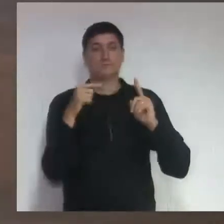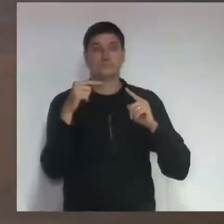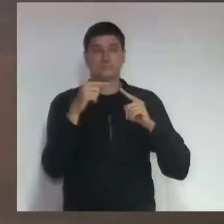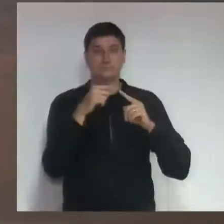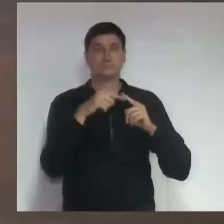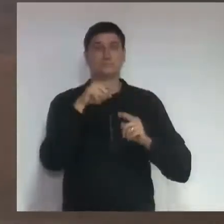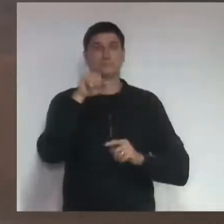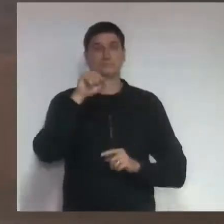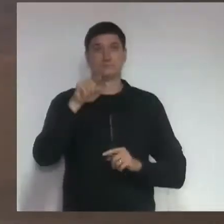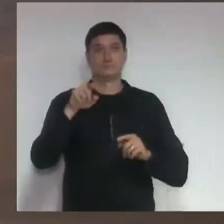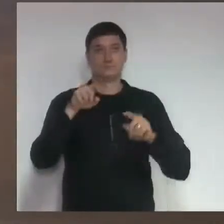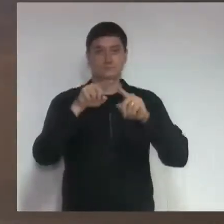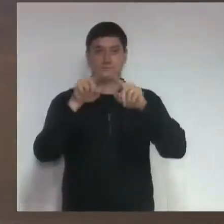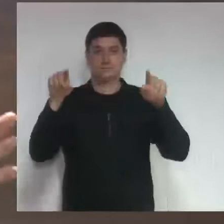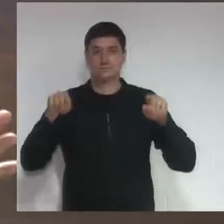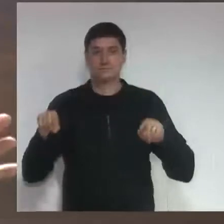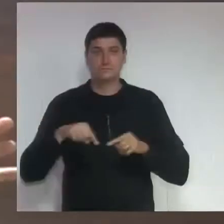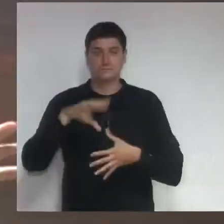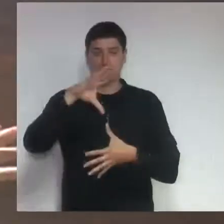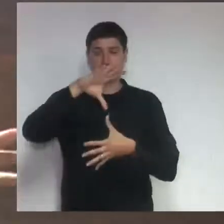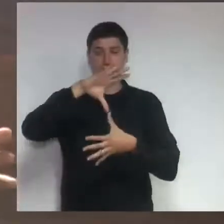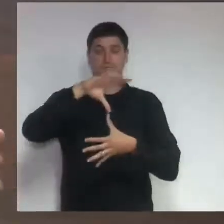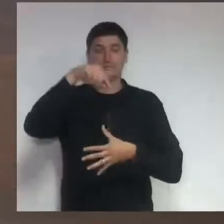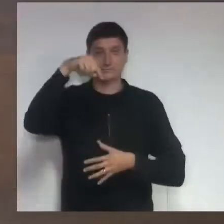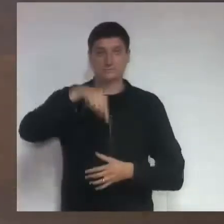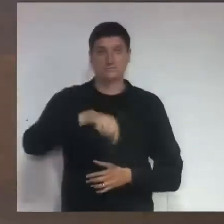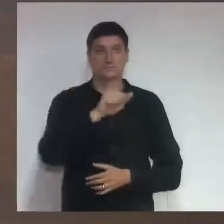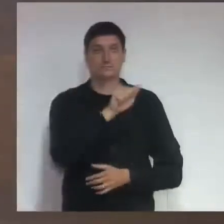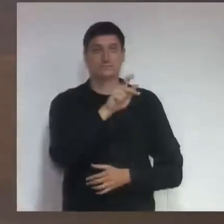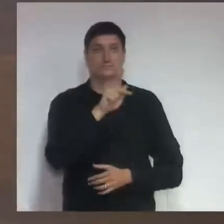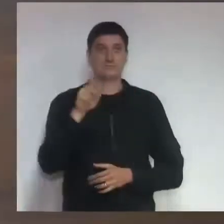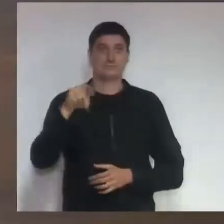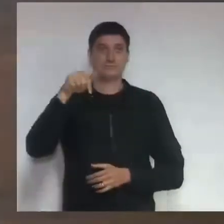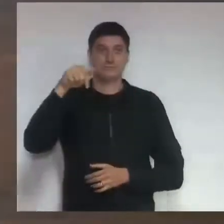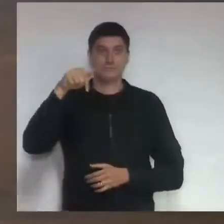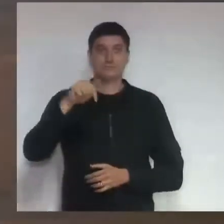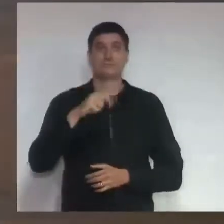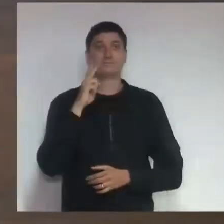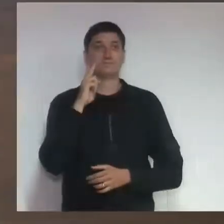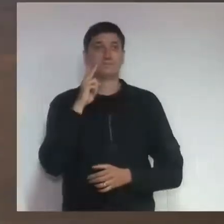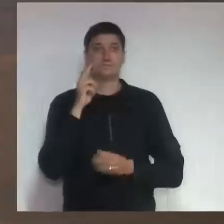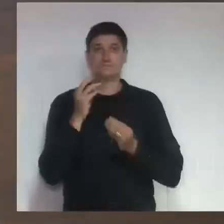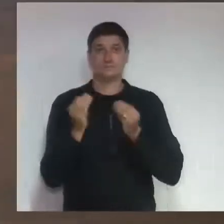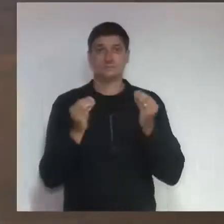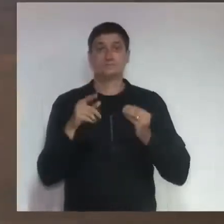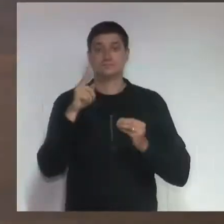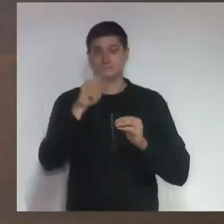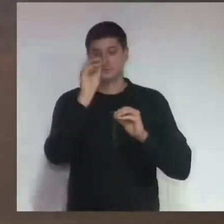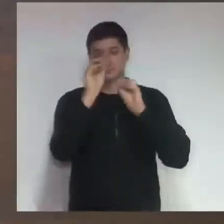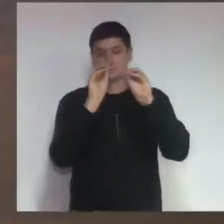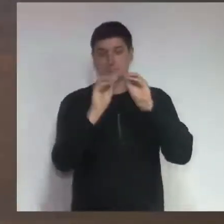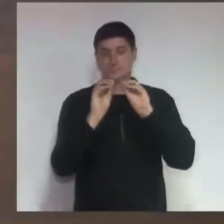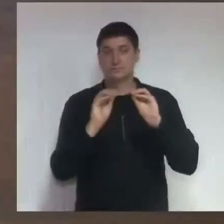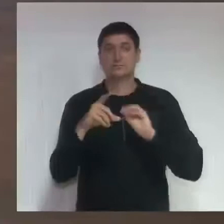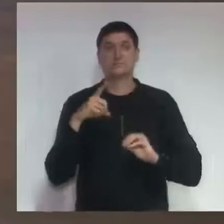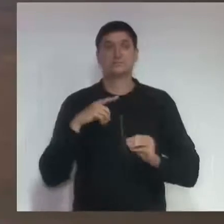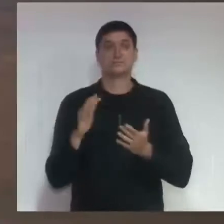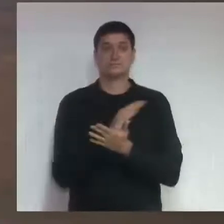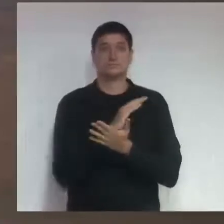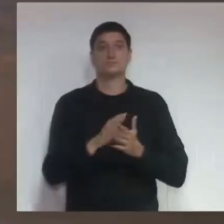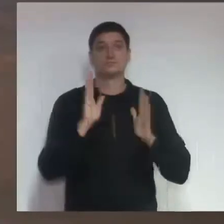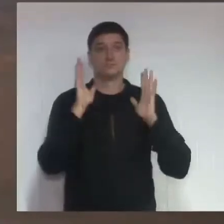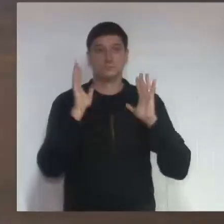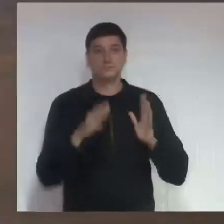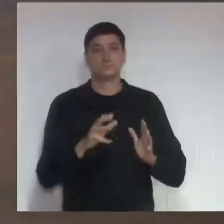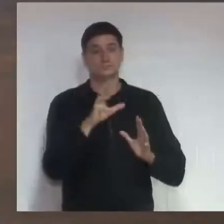da cidade, destacando lá onde estão as áreas de APPs que foram florestadas, as áreas de APP que já foram degradadas,